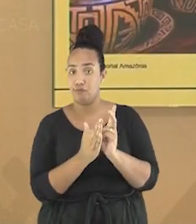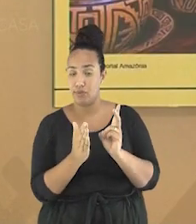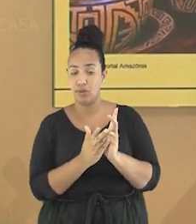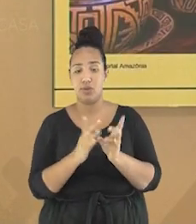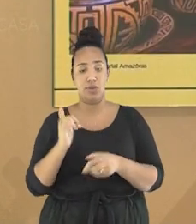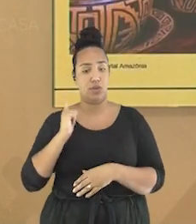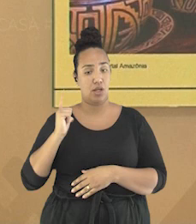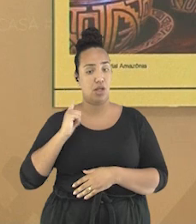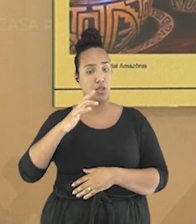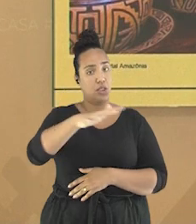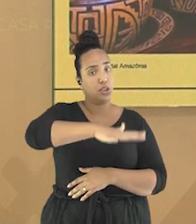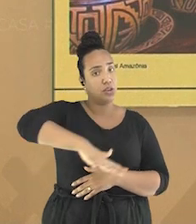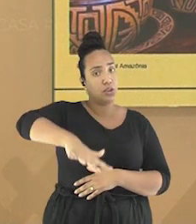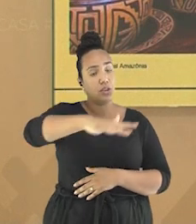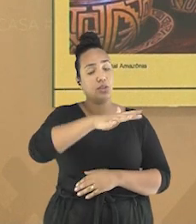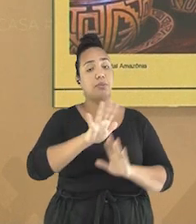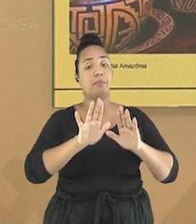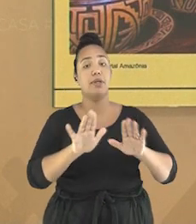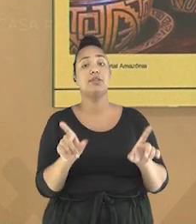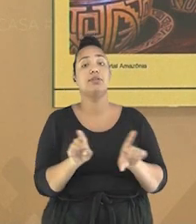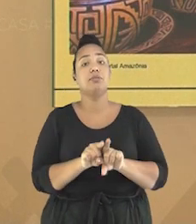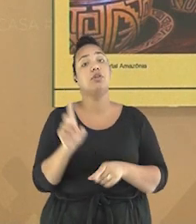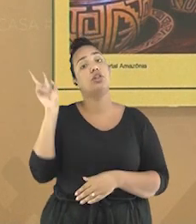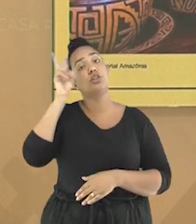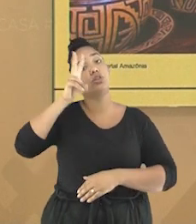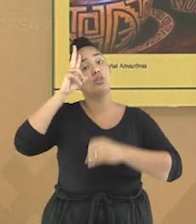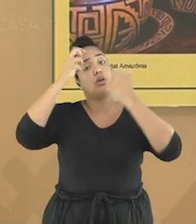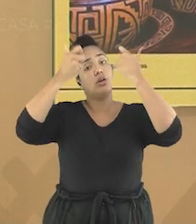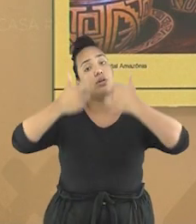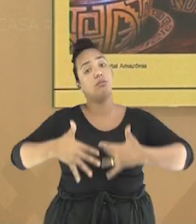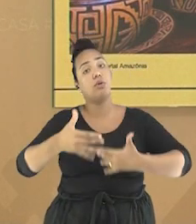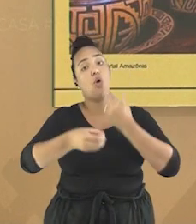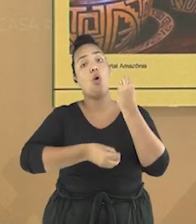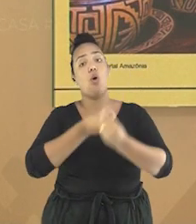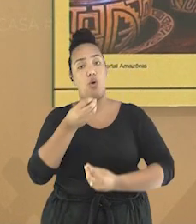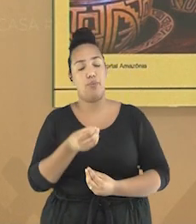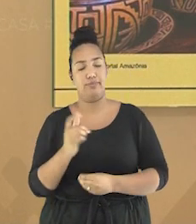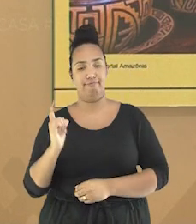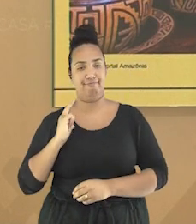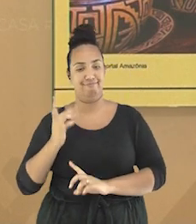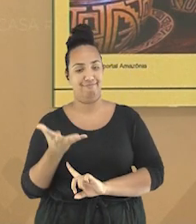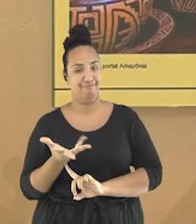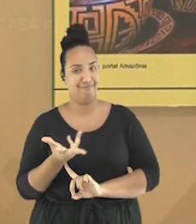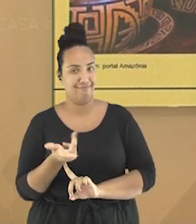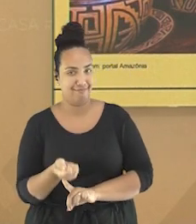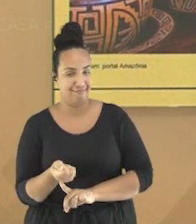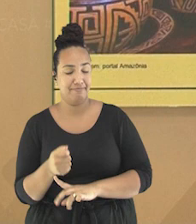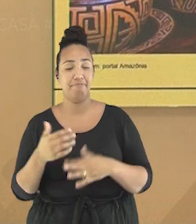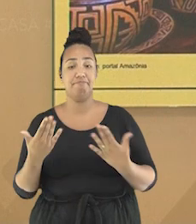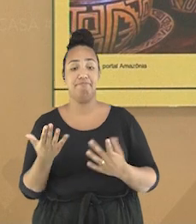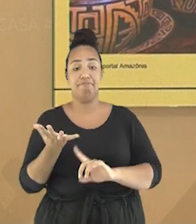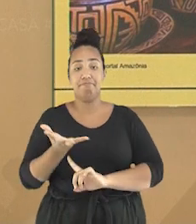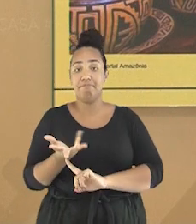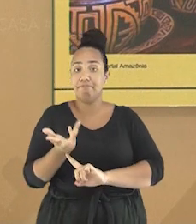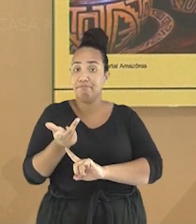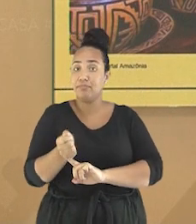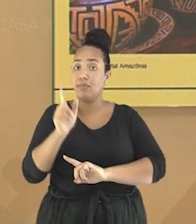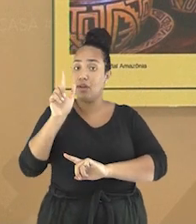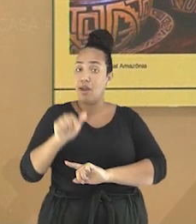seus territórios, contam suas histórias através de seus artesanatos. O artesanato